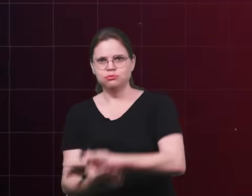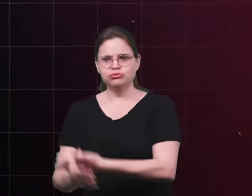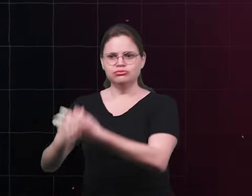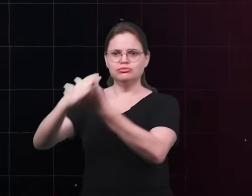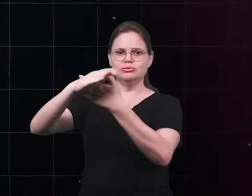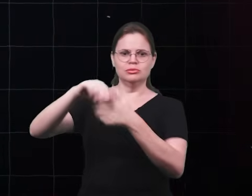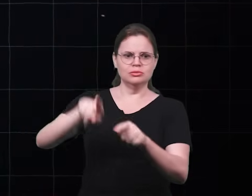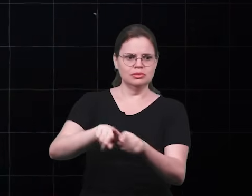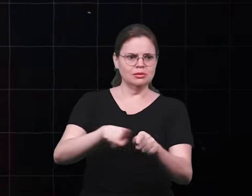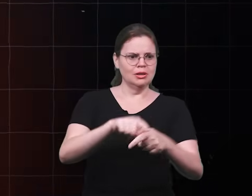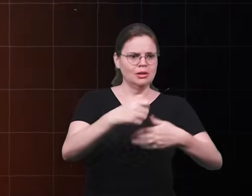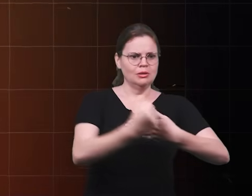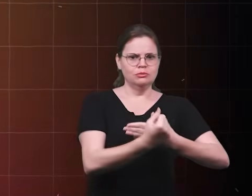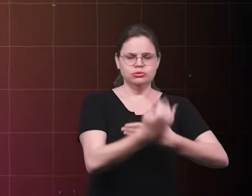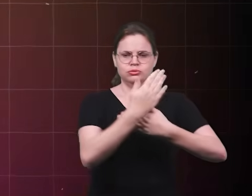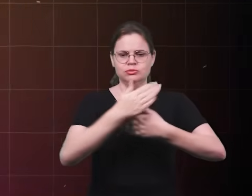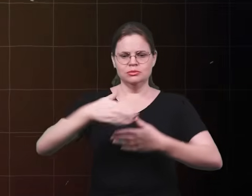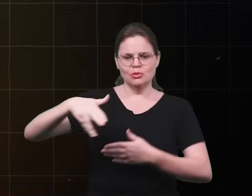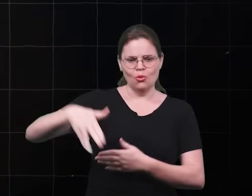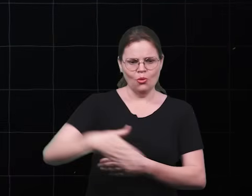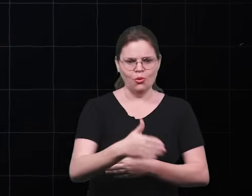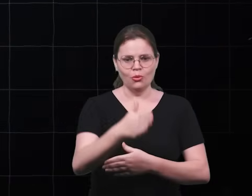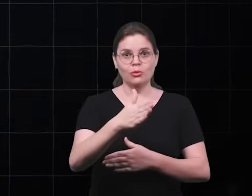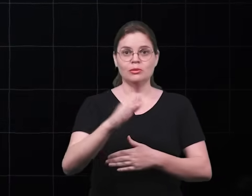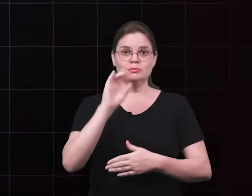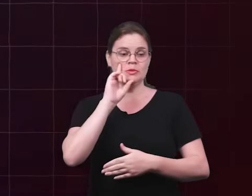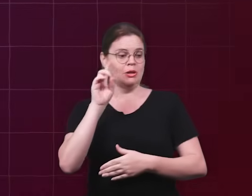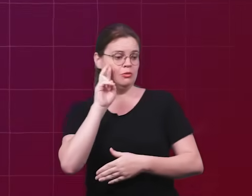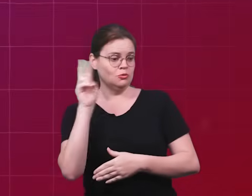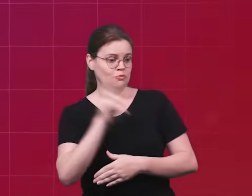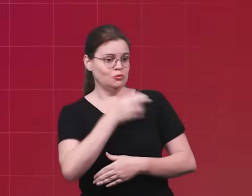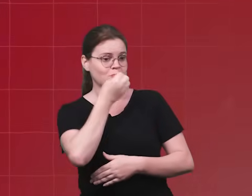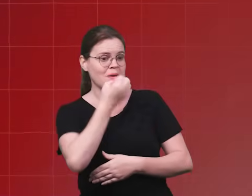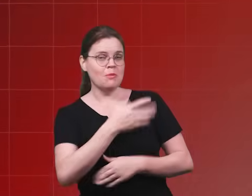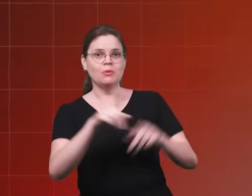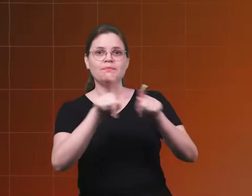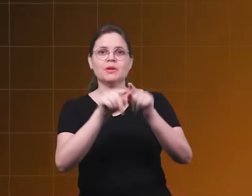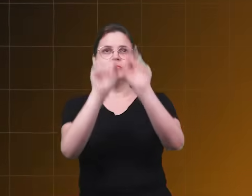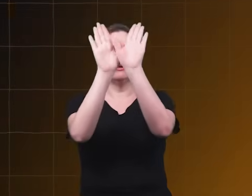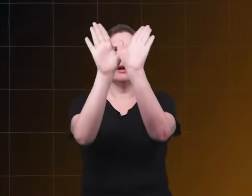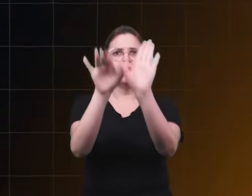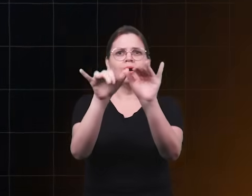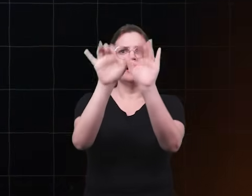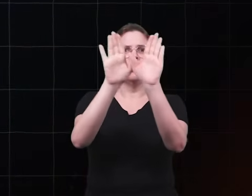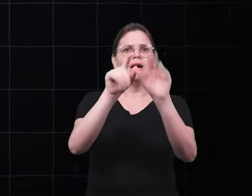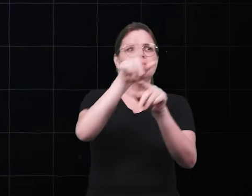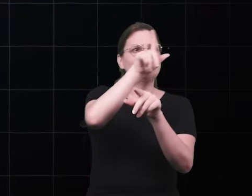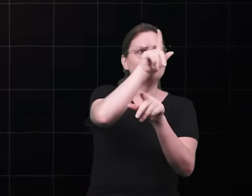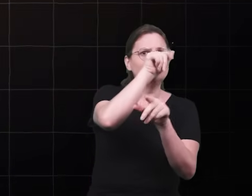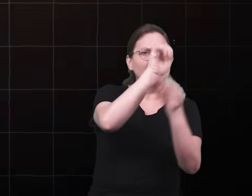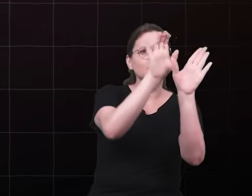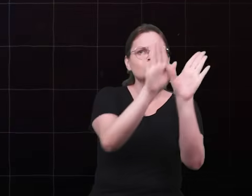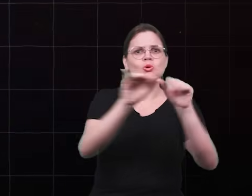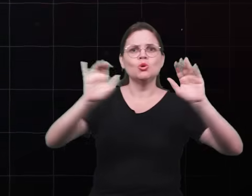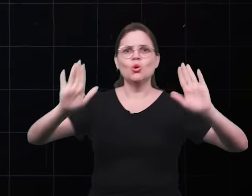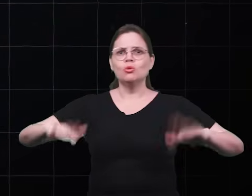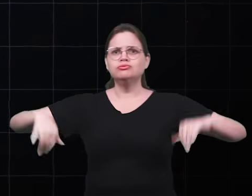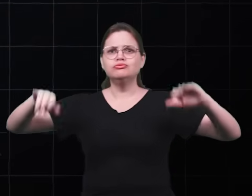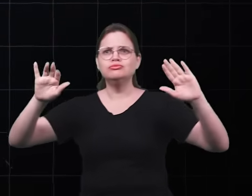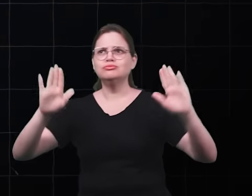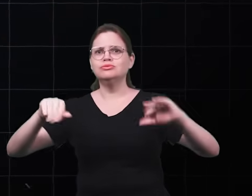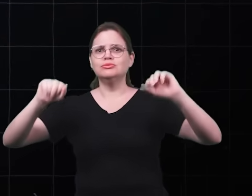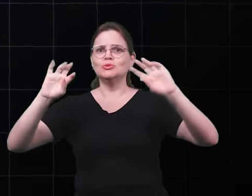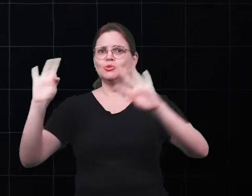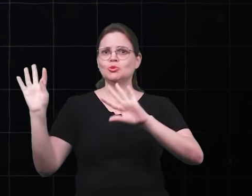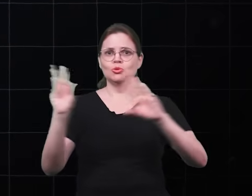sua espécie. E viu Deus que era bom. E Deus os abençoou, dizendo: frutificai e multiplicai-vos e